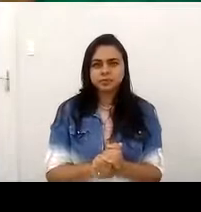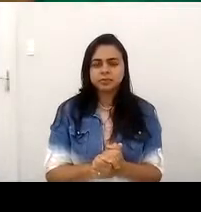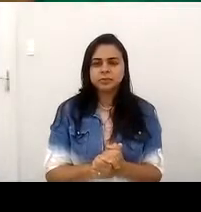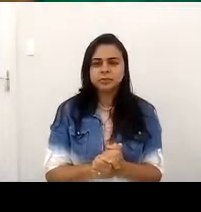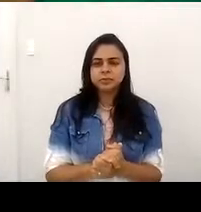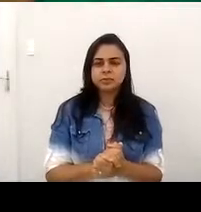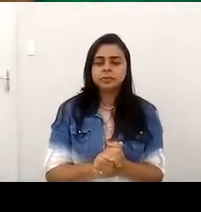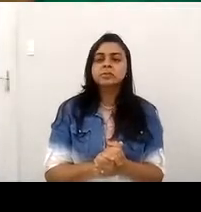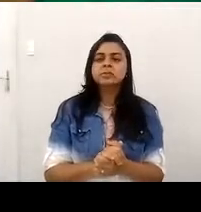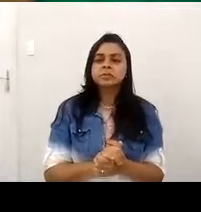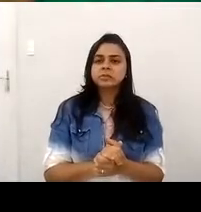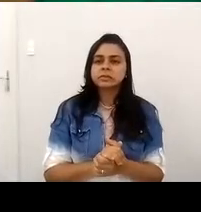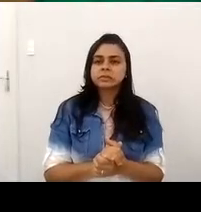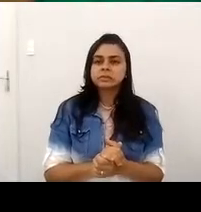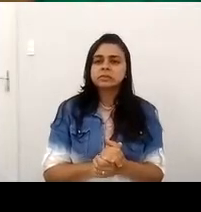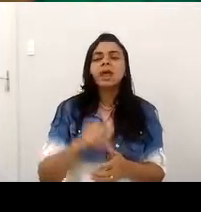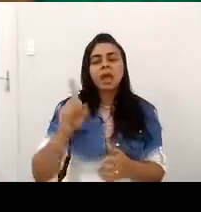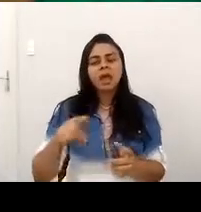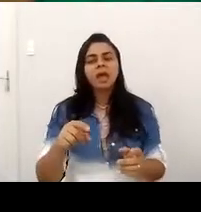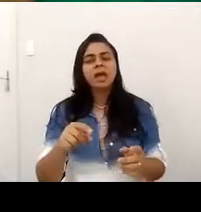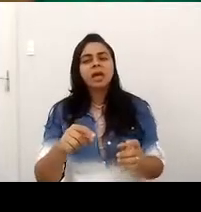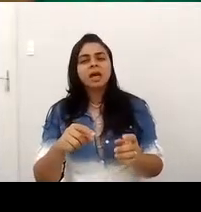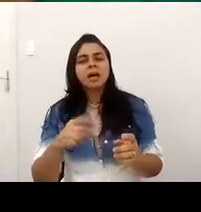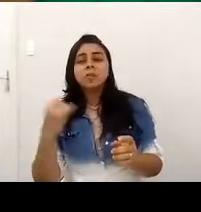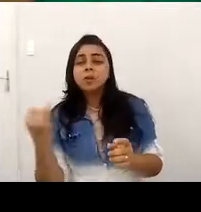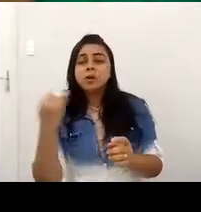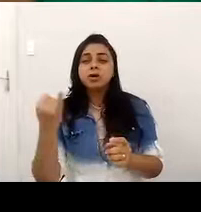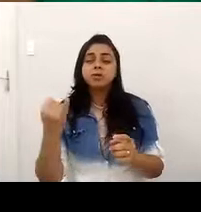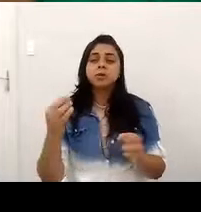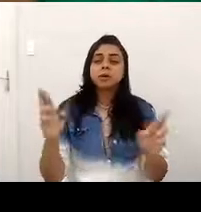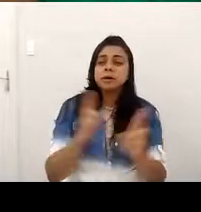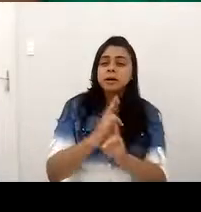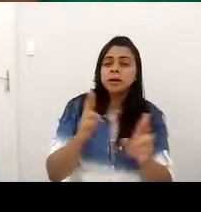agenda das questões, né, que envolve